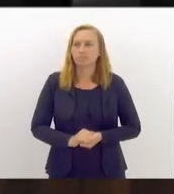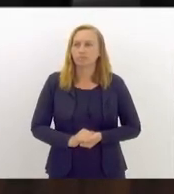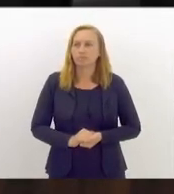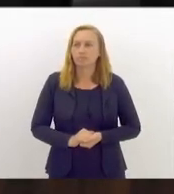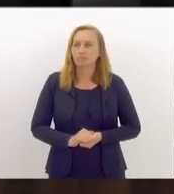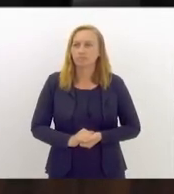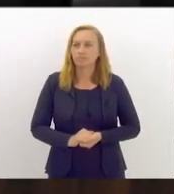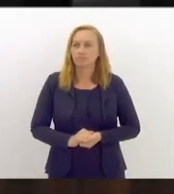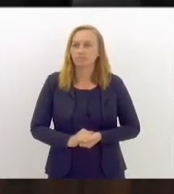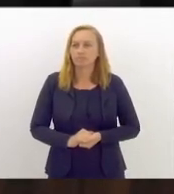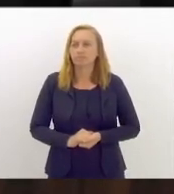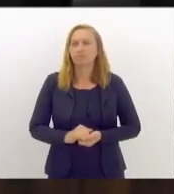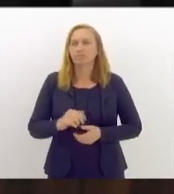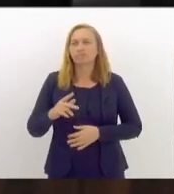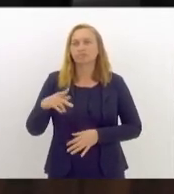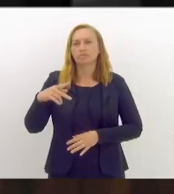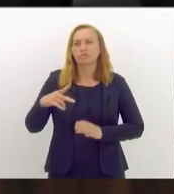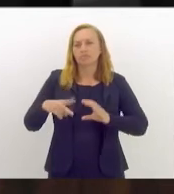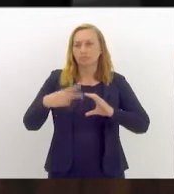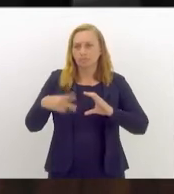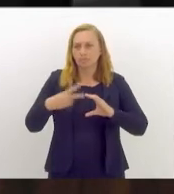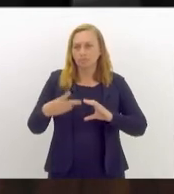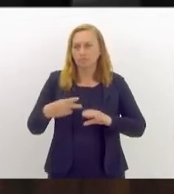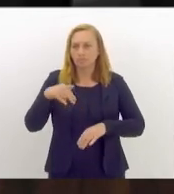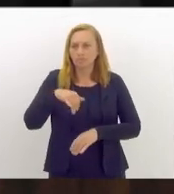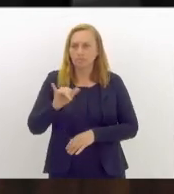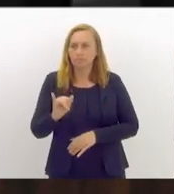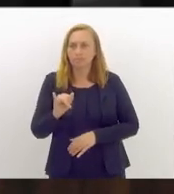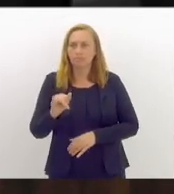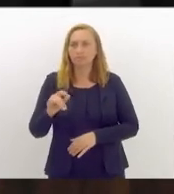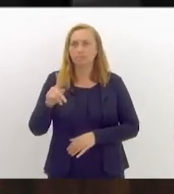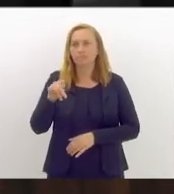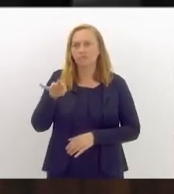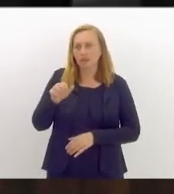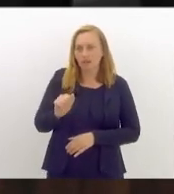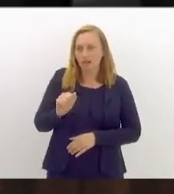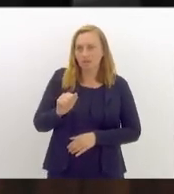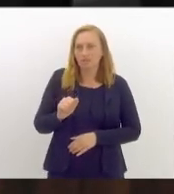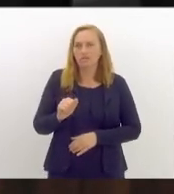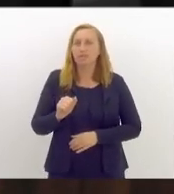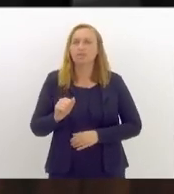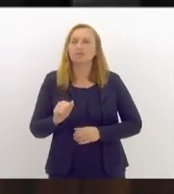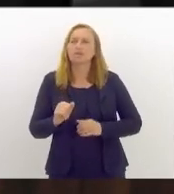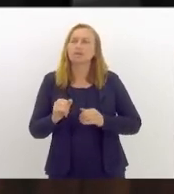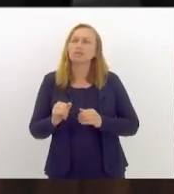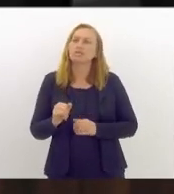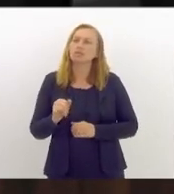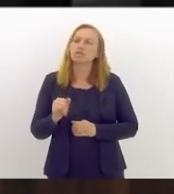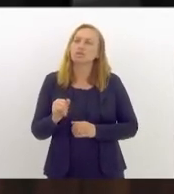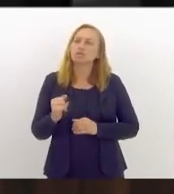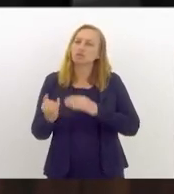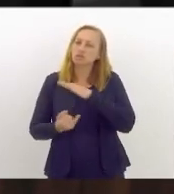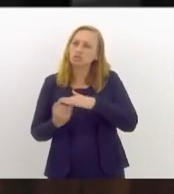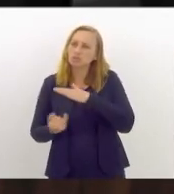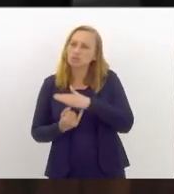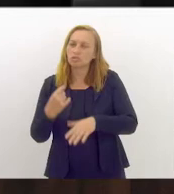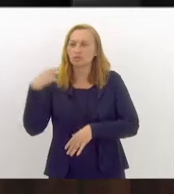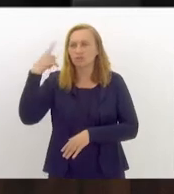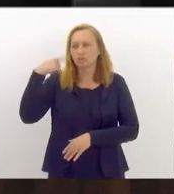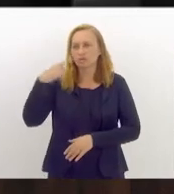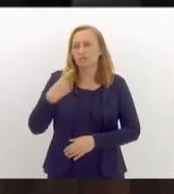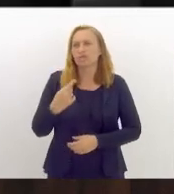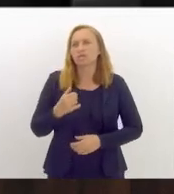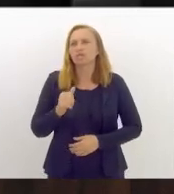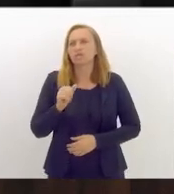dos Vereadores de Nova Iguaçu Doutora Kátia Junqueira diretor do Instituto de advocacia racial e ambiental Fábio Alves Ferreira